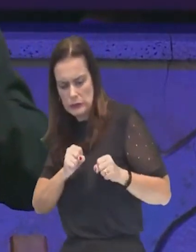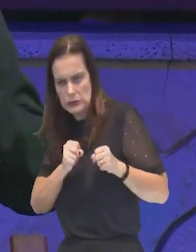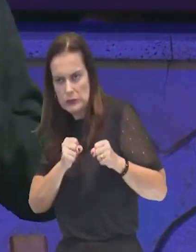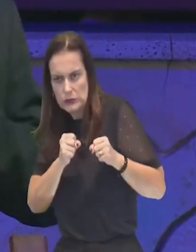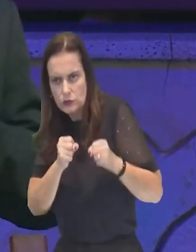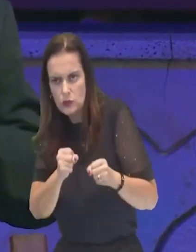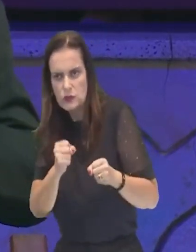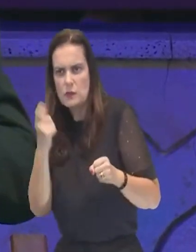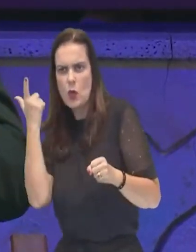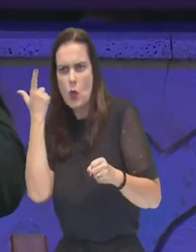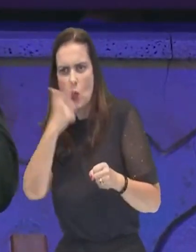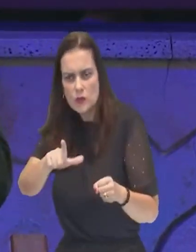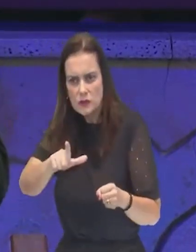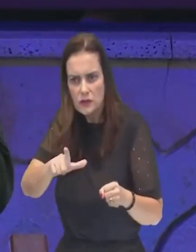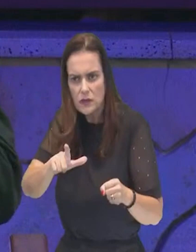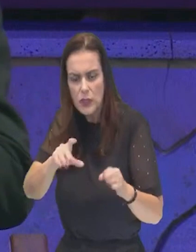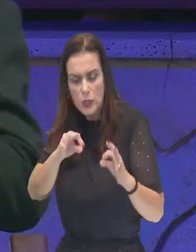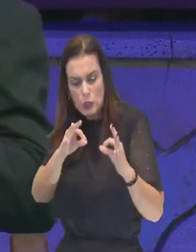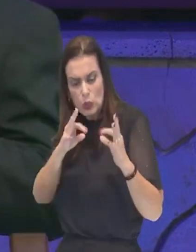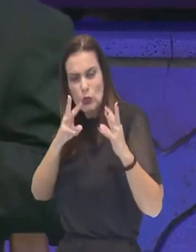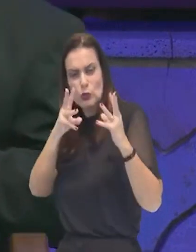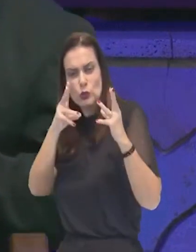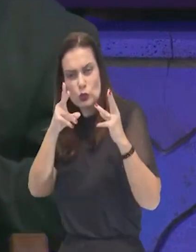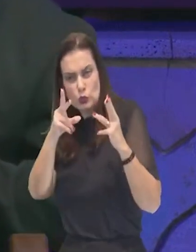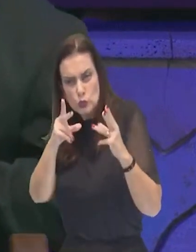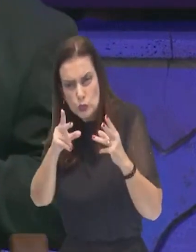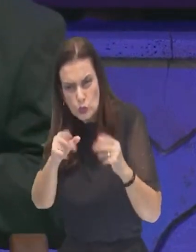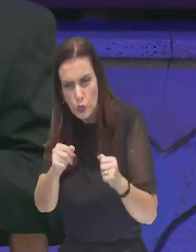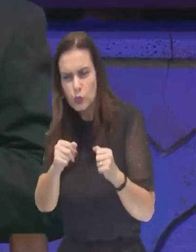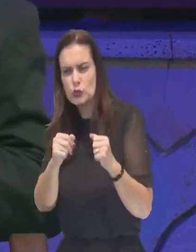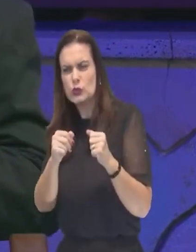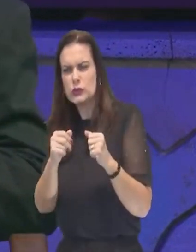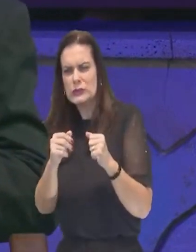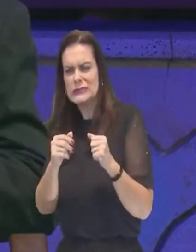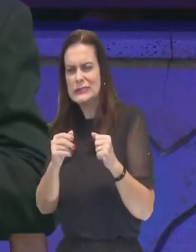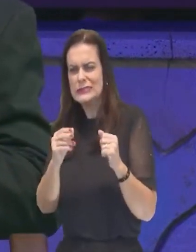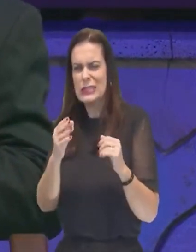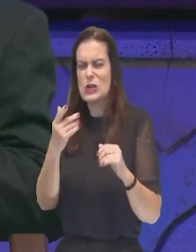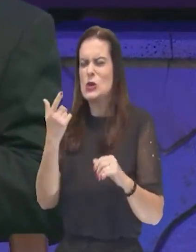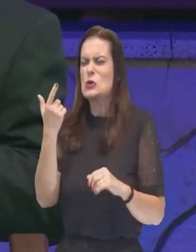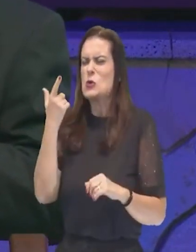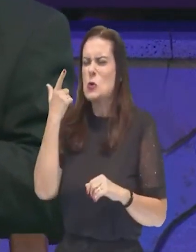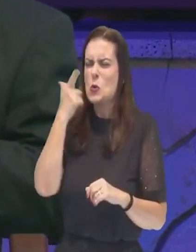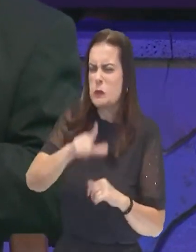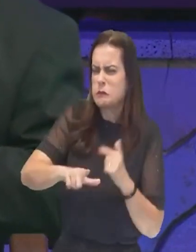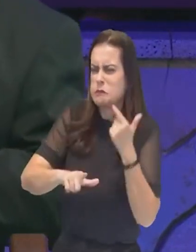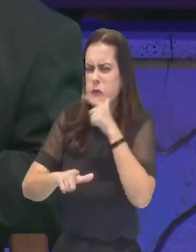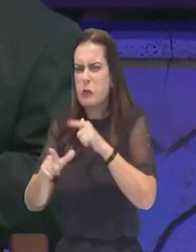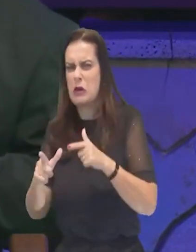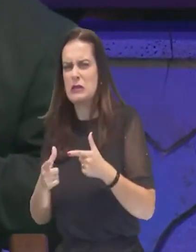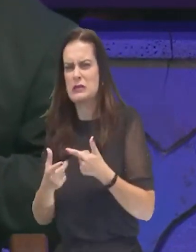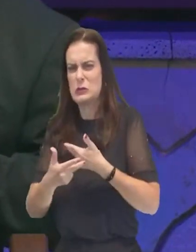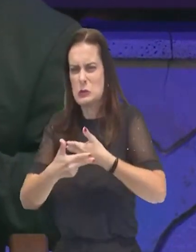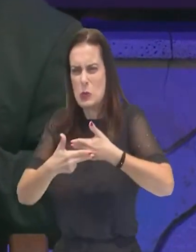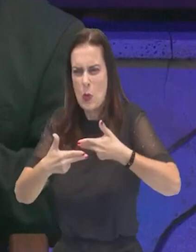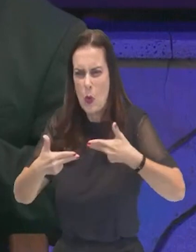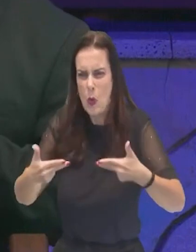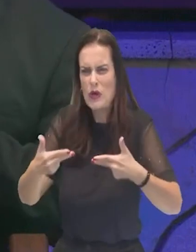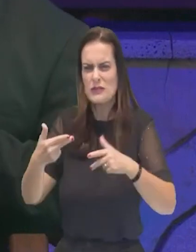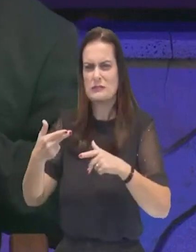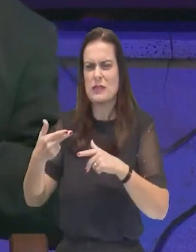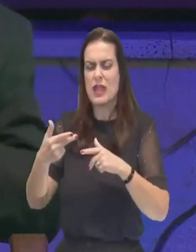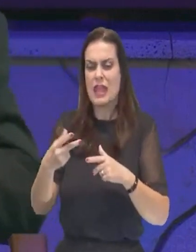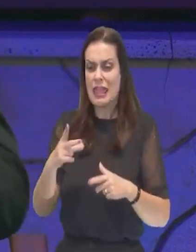para alcançar, tudo que você tem corrido atrás para conquistar, tudo aquilo que você acha que